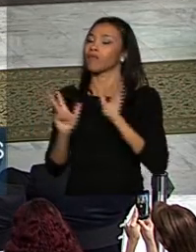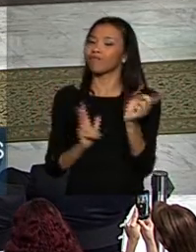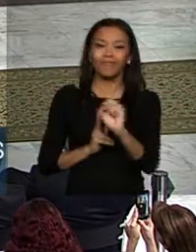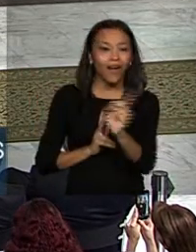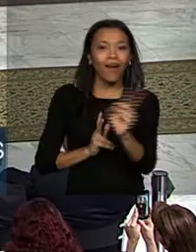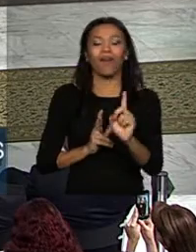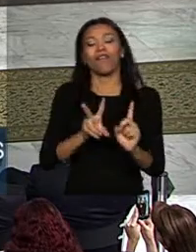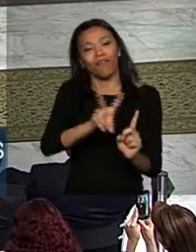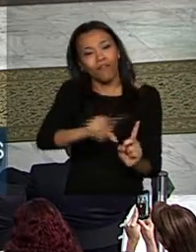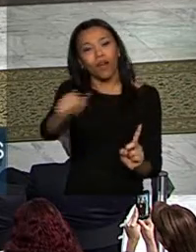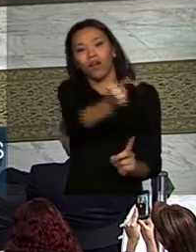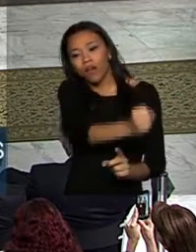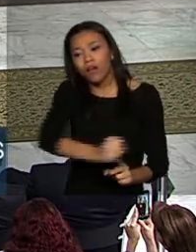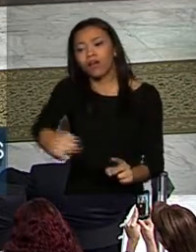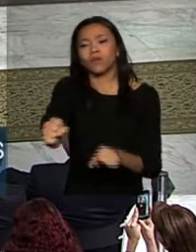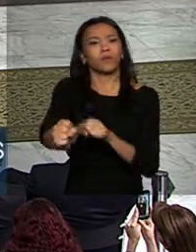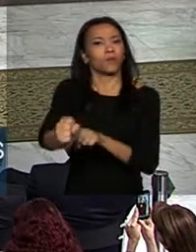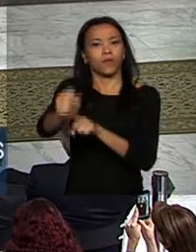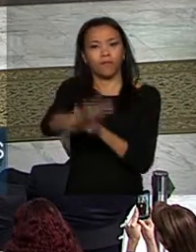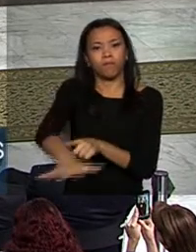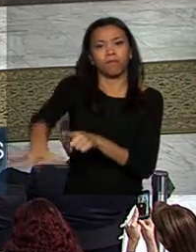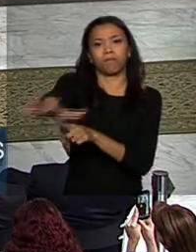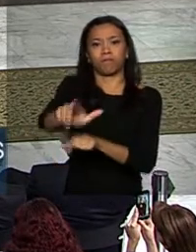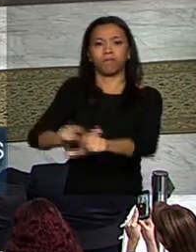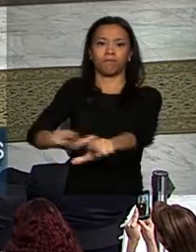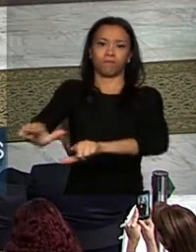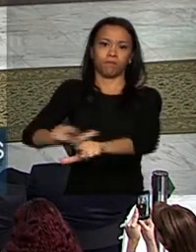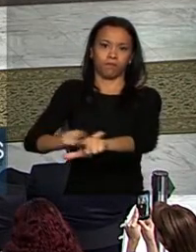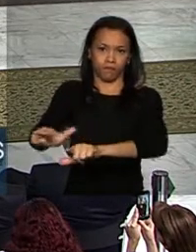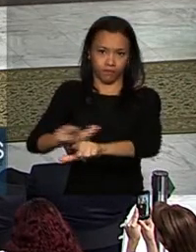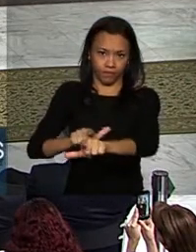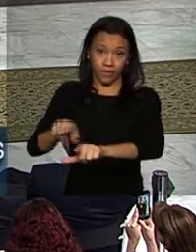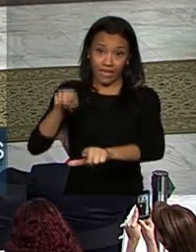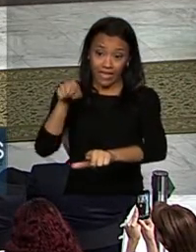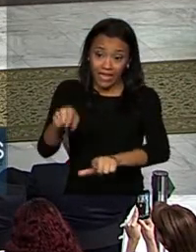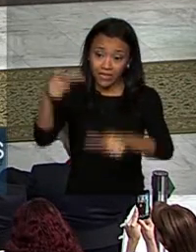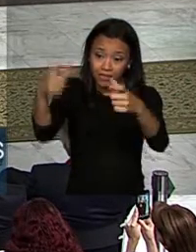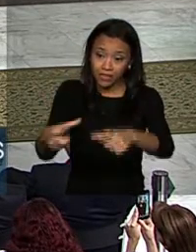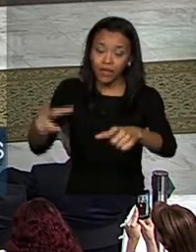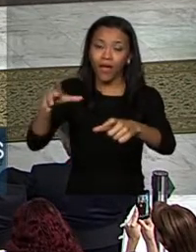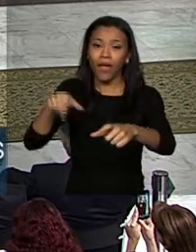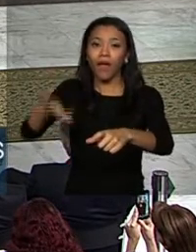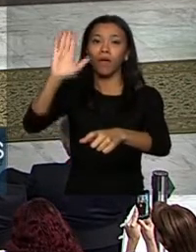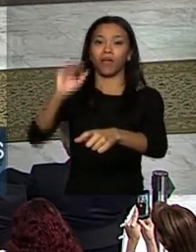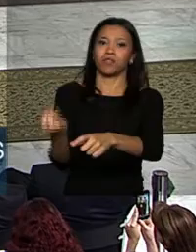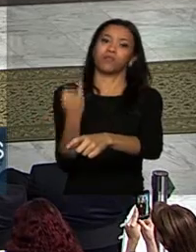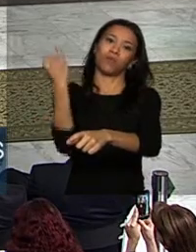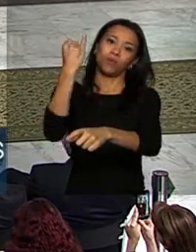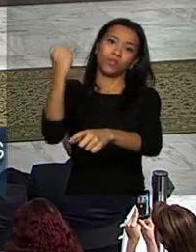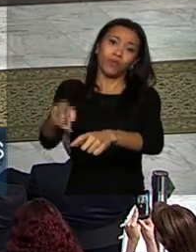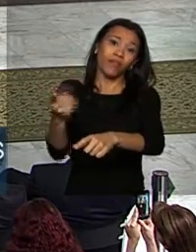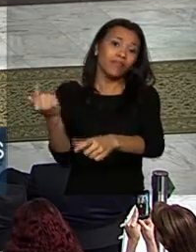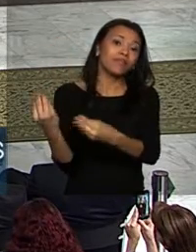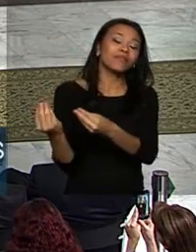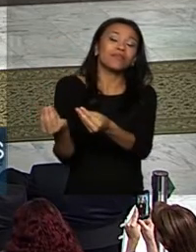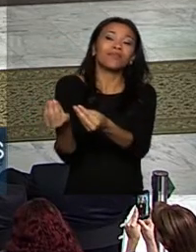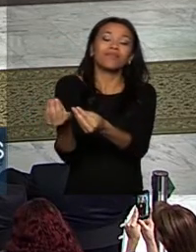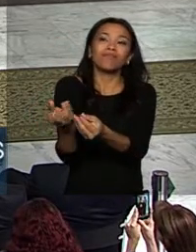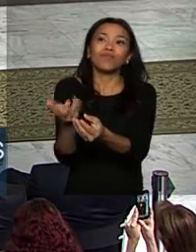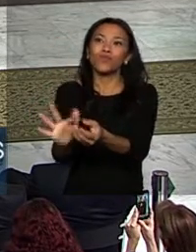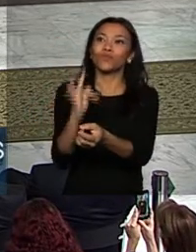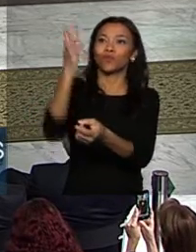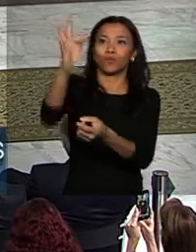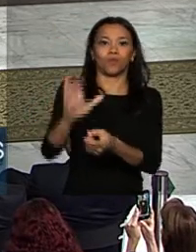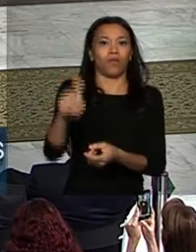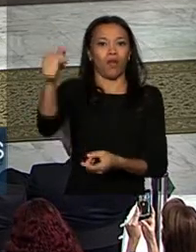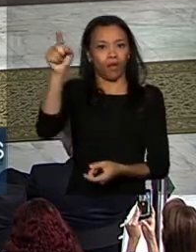vivendo um mundo mais importante em termos de perspectivas, que é o do